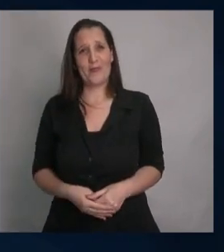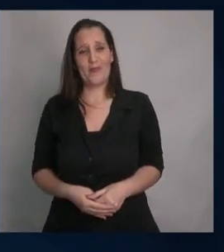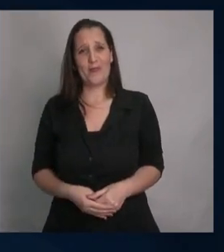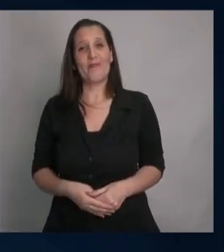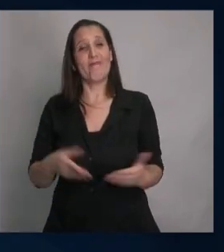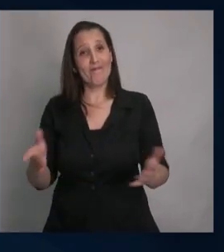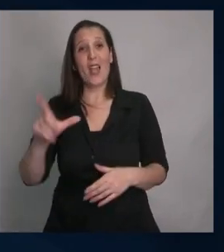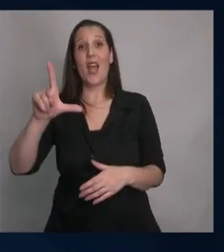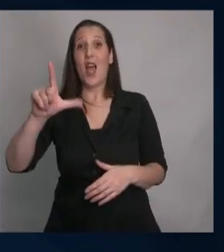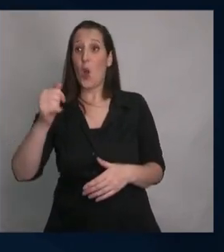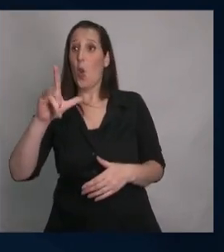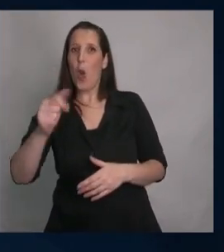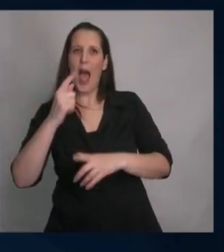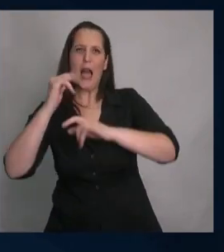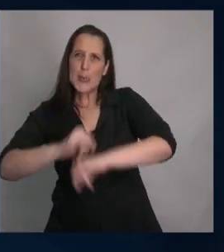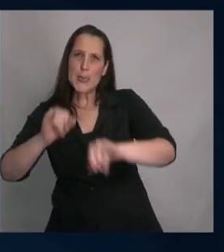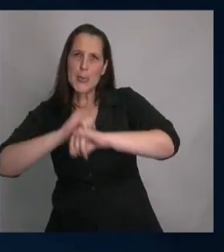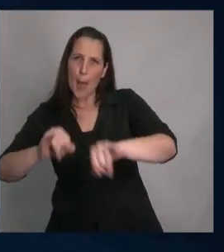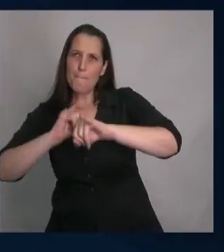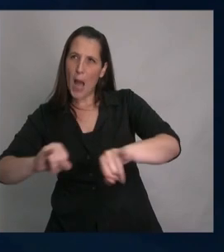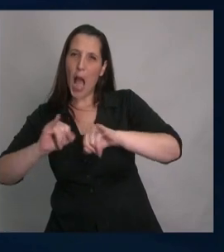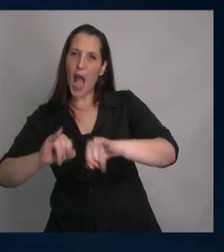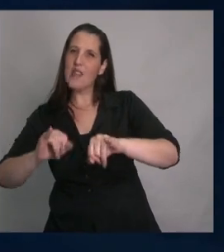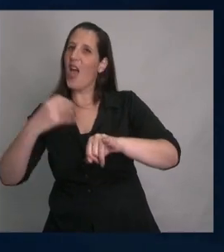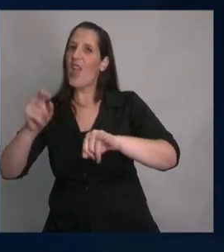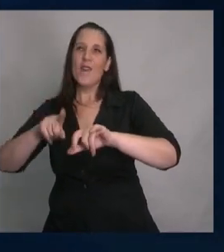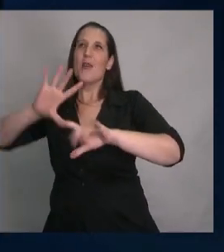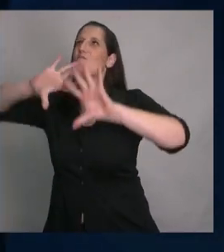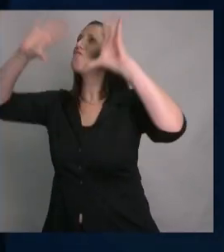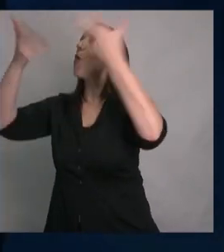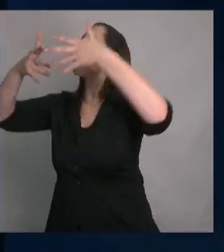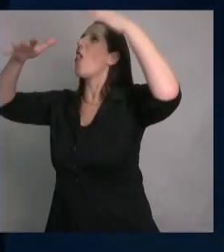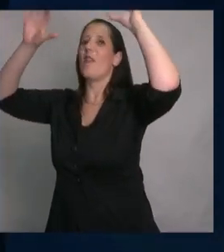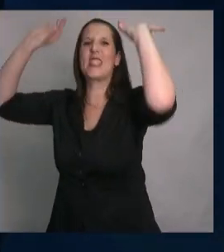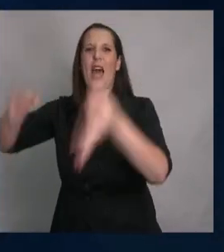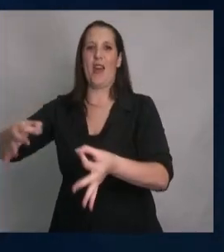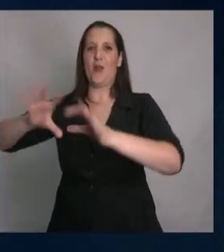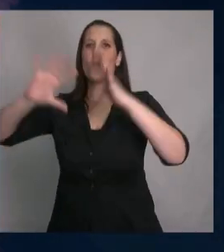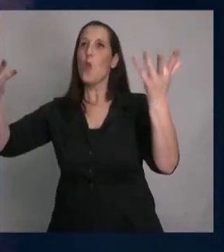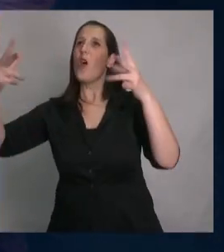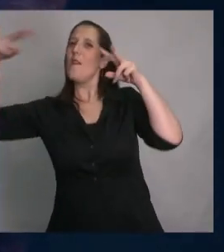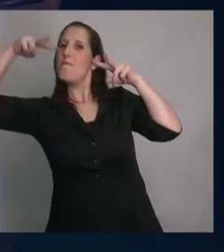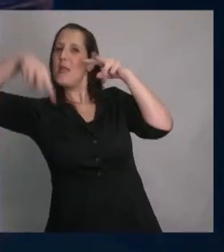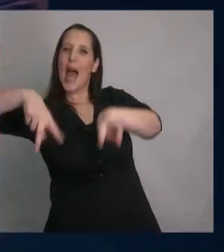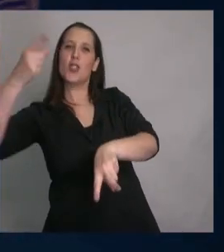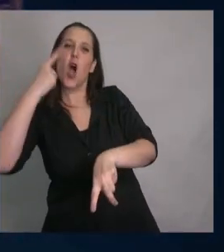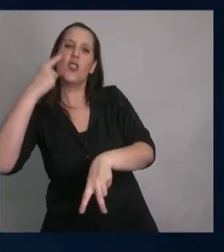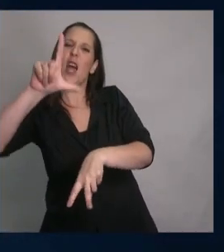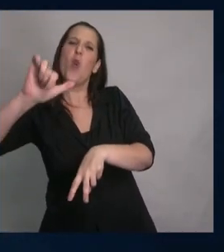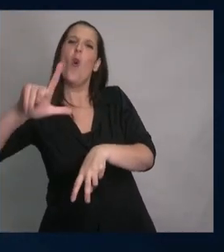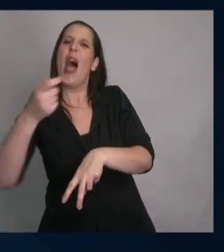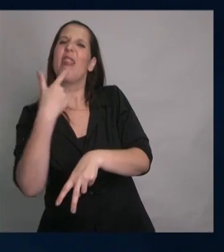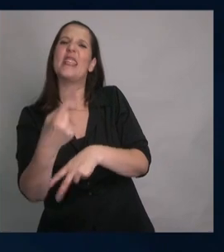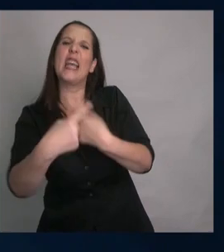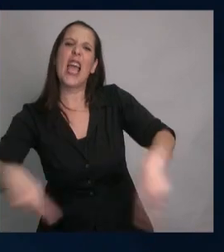no Brasil de reconectarmos e falarmos novamente com a maioria do povo brasileiro. Então, encerro aqui minha